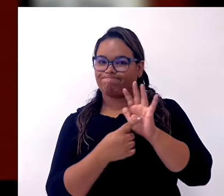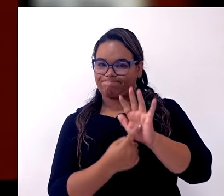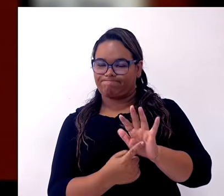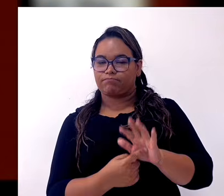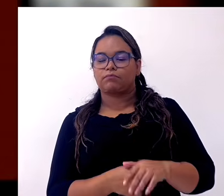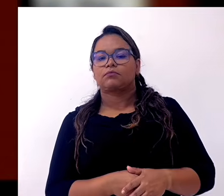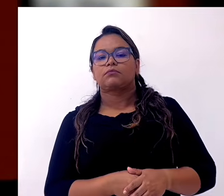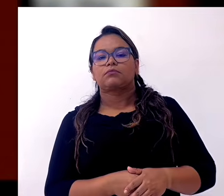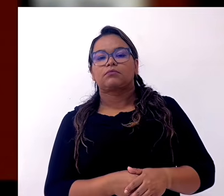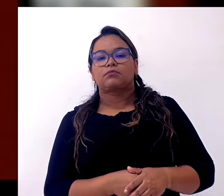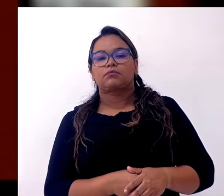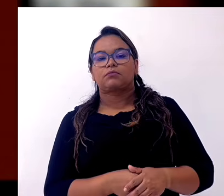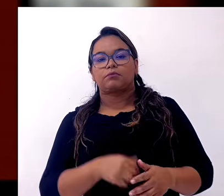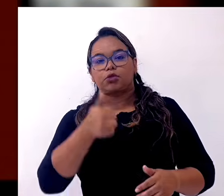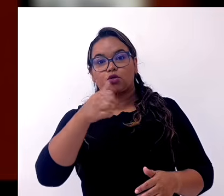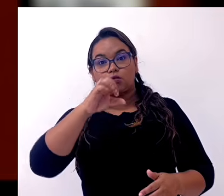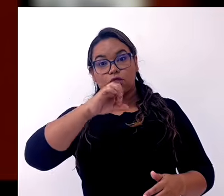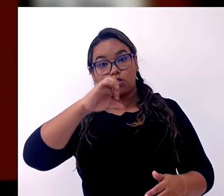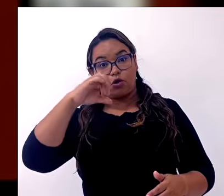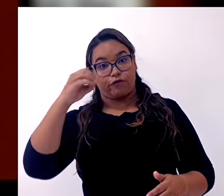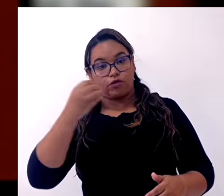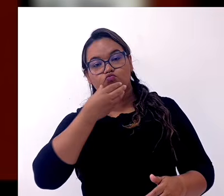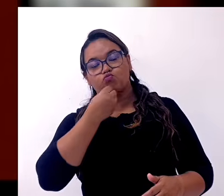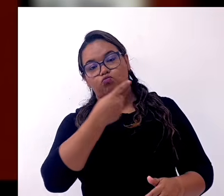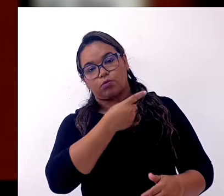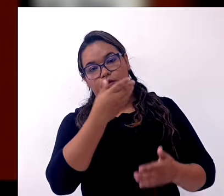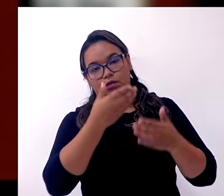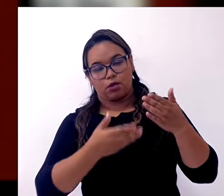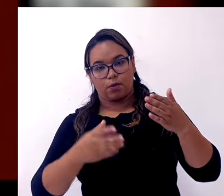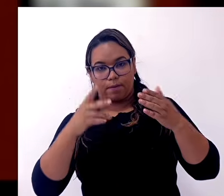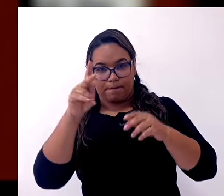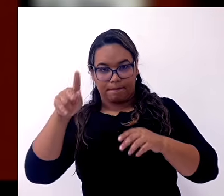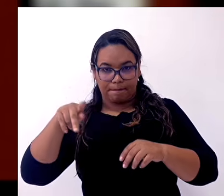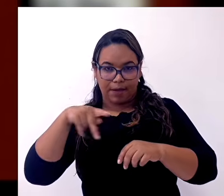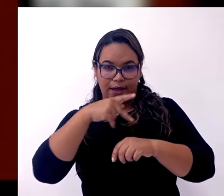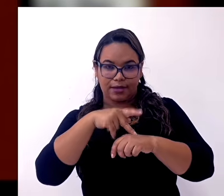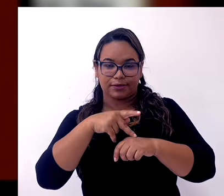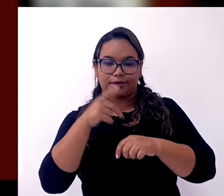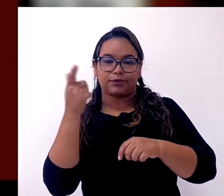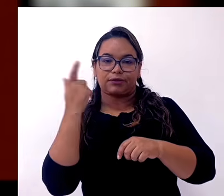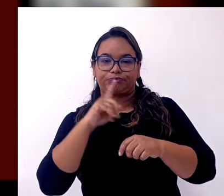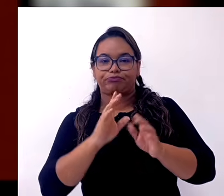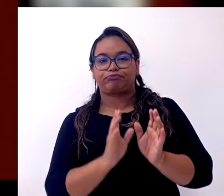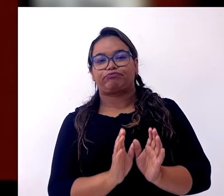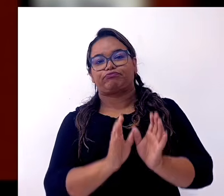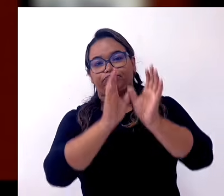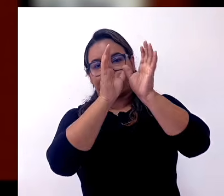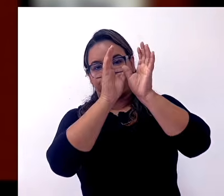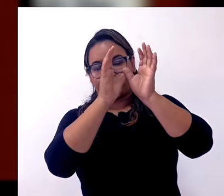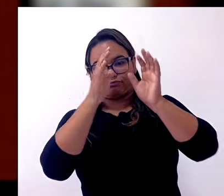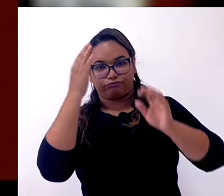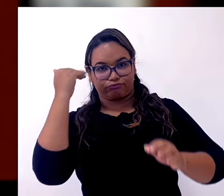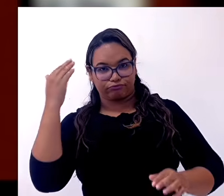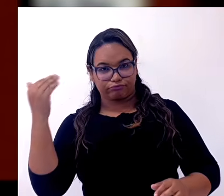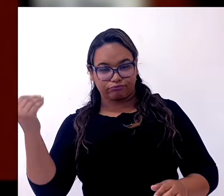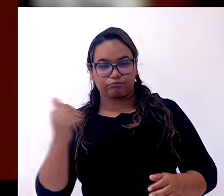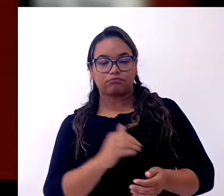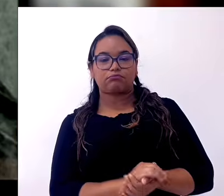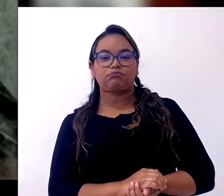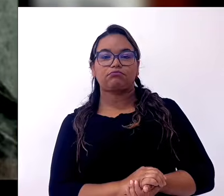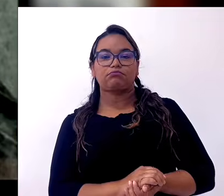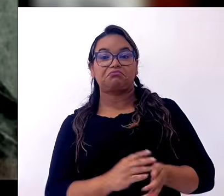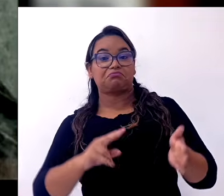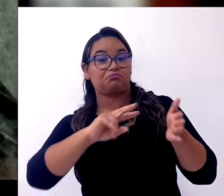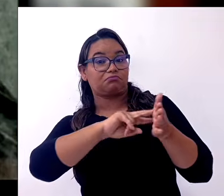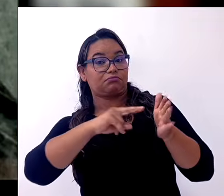década. E os velhos símbolos, que são os símbolos da maçonaria, do Império da Alemanha Oriental, foram